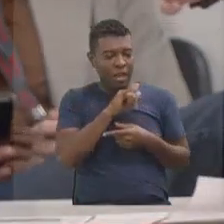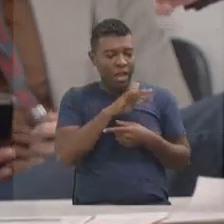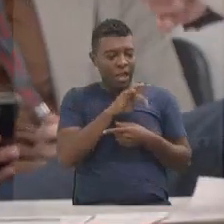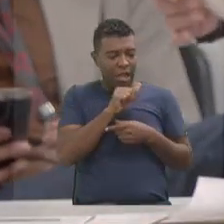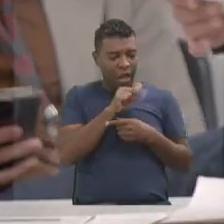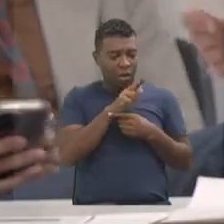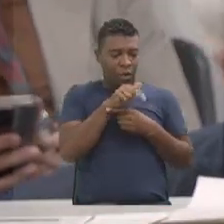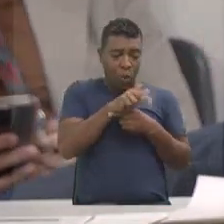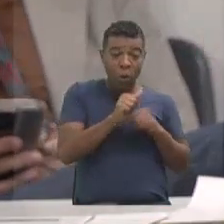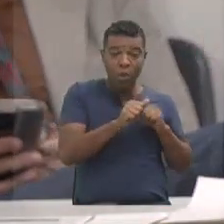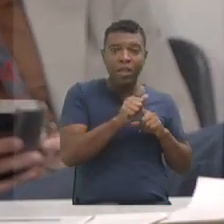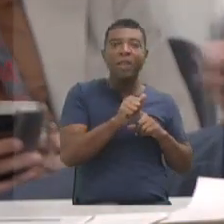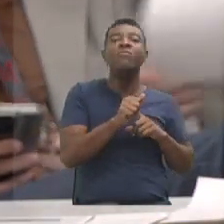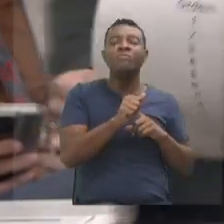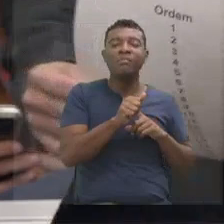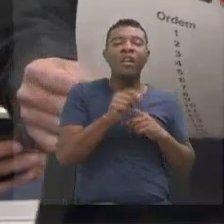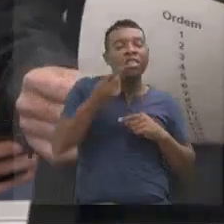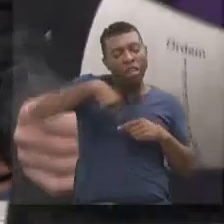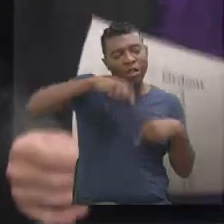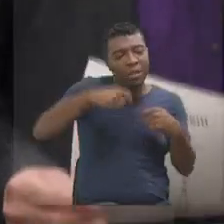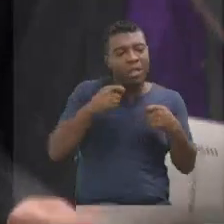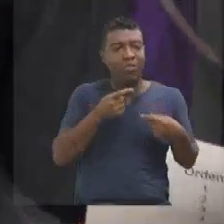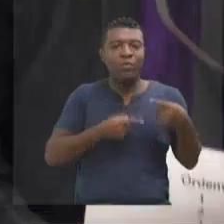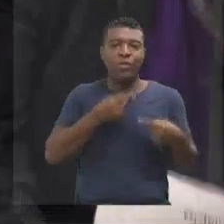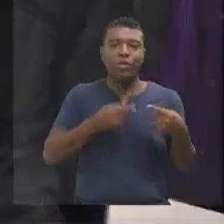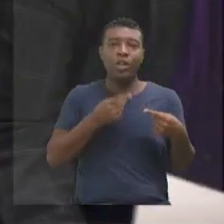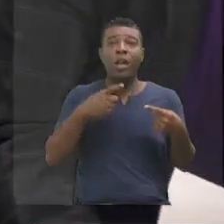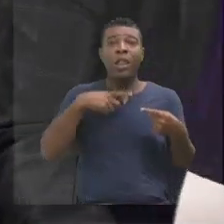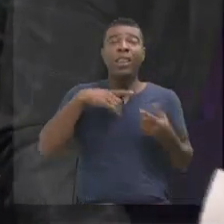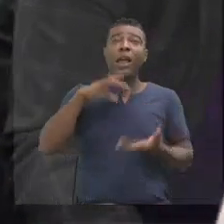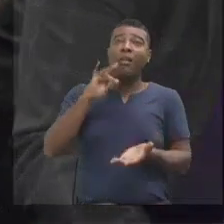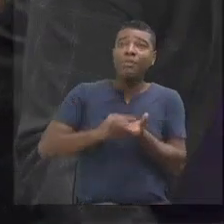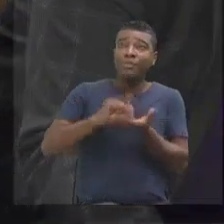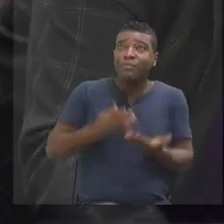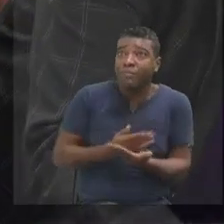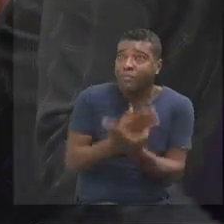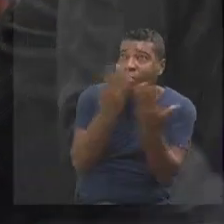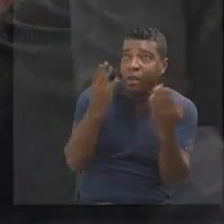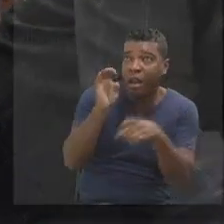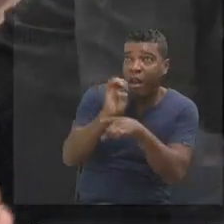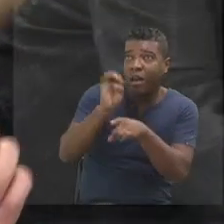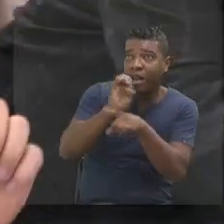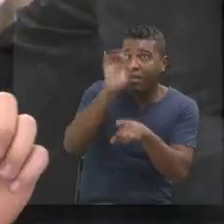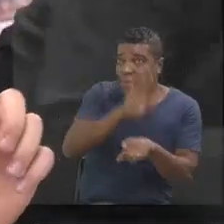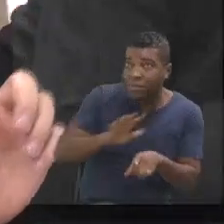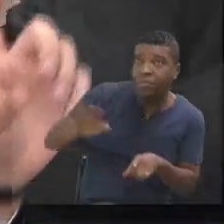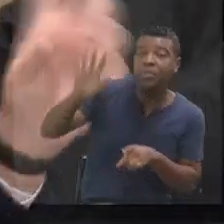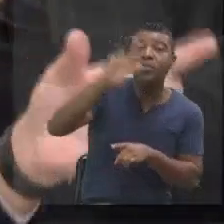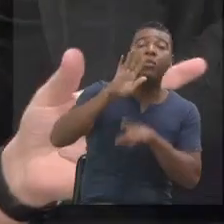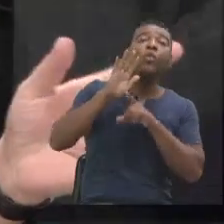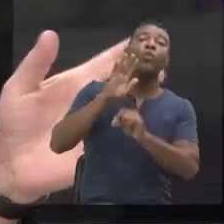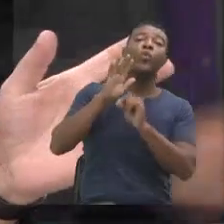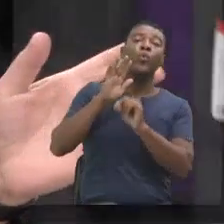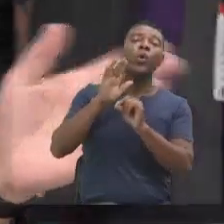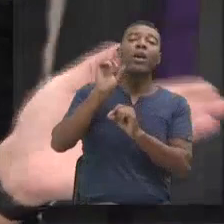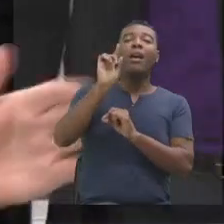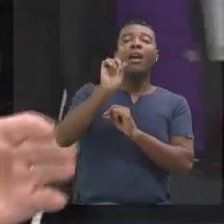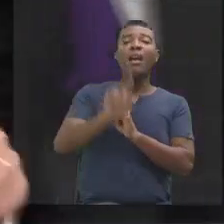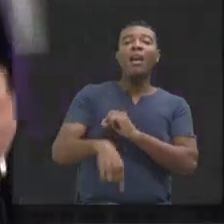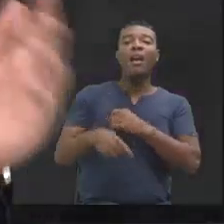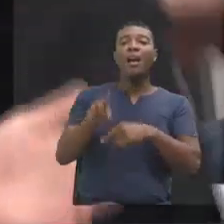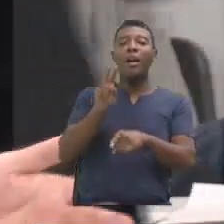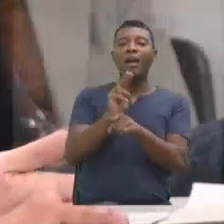que discutir é nós temos uma realidade no estado como um todo é de do prazo de